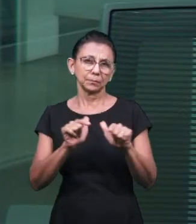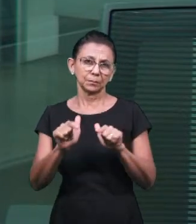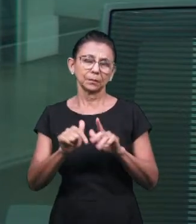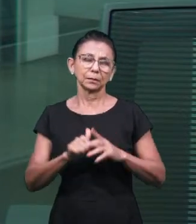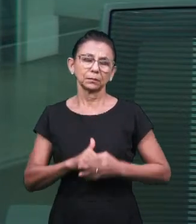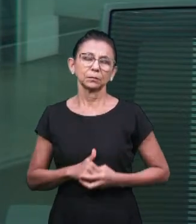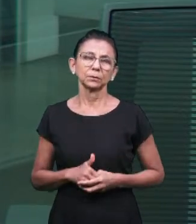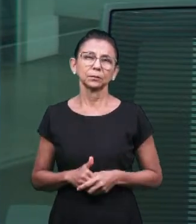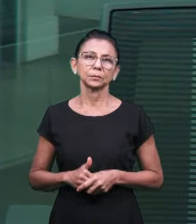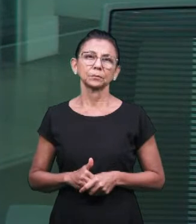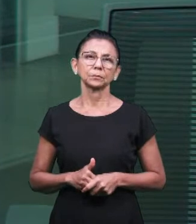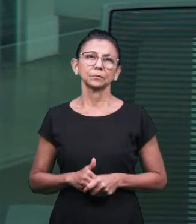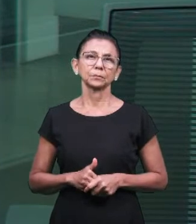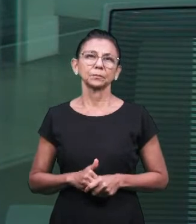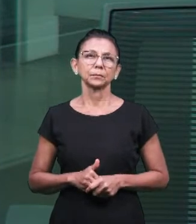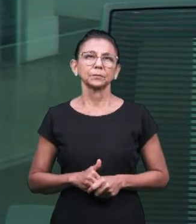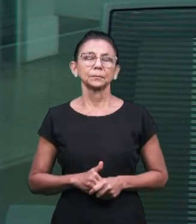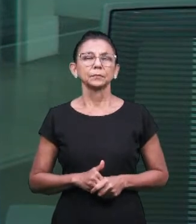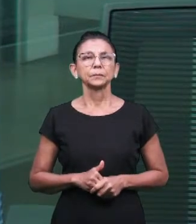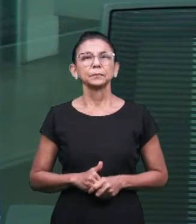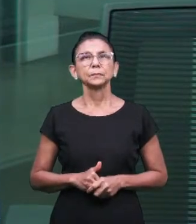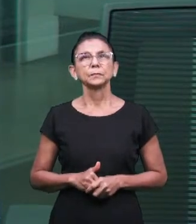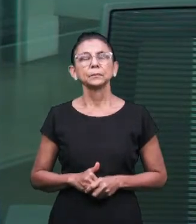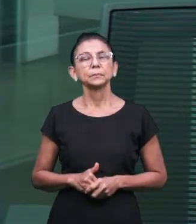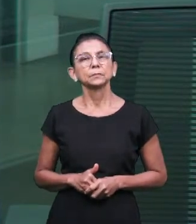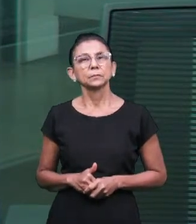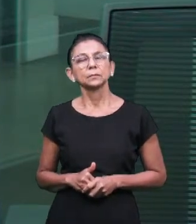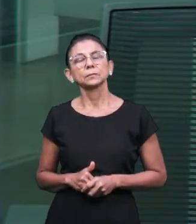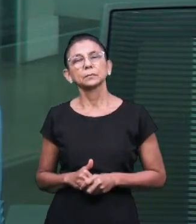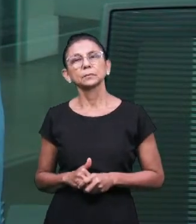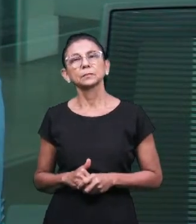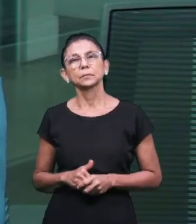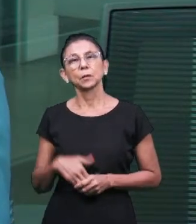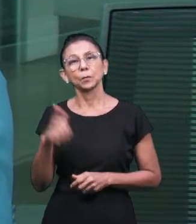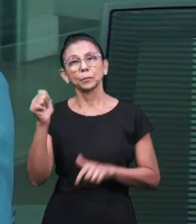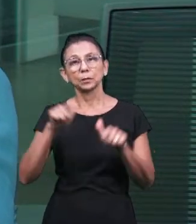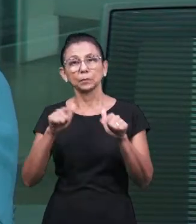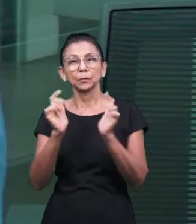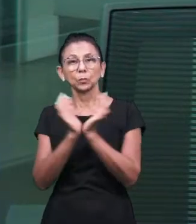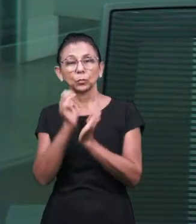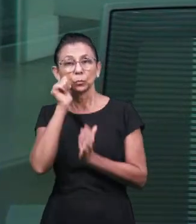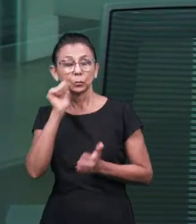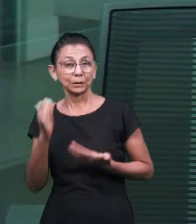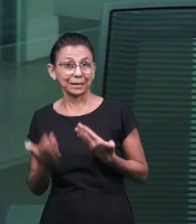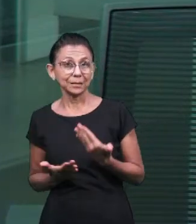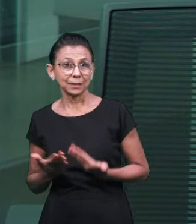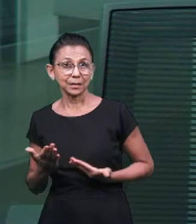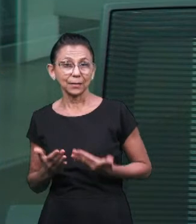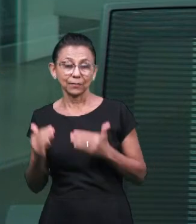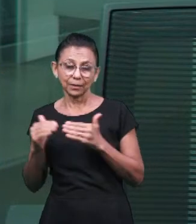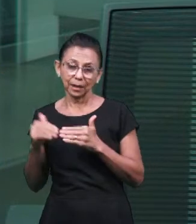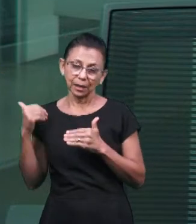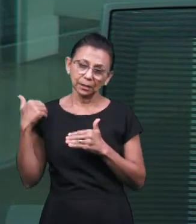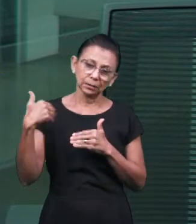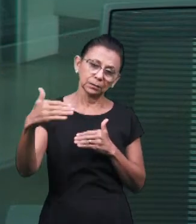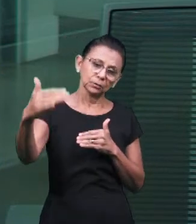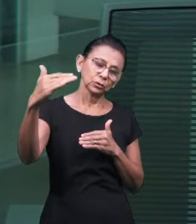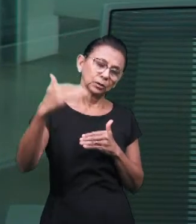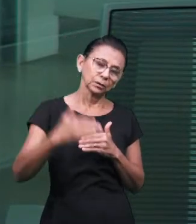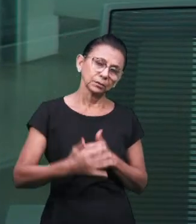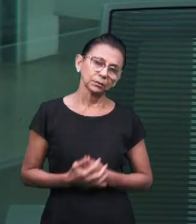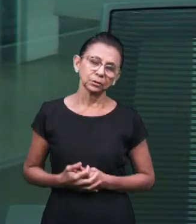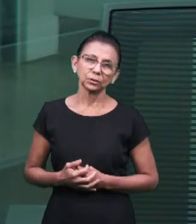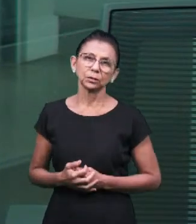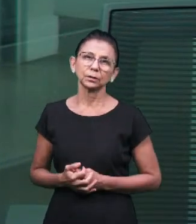instalado nesses moldes dentro da igreja foi o delas. A partir desse trabalho delas que